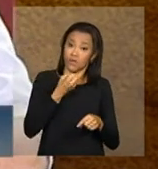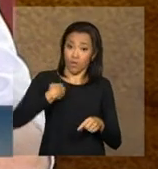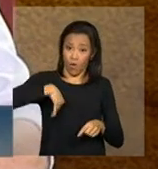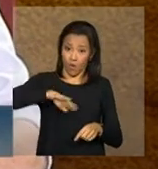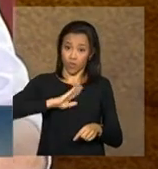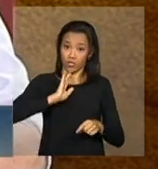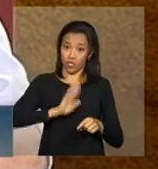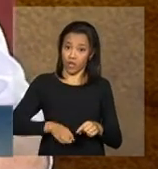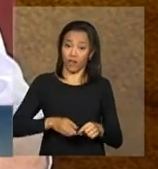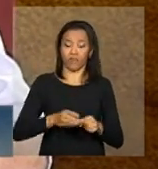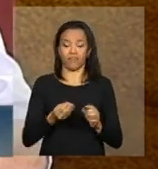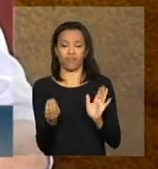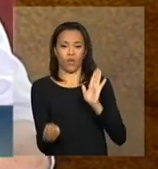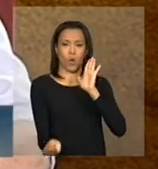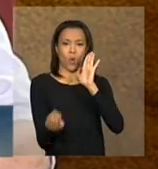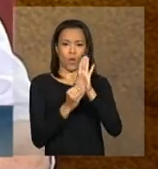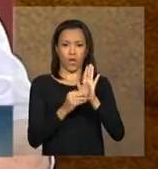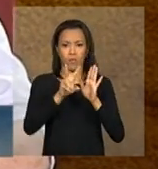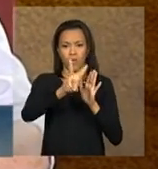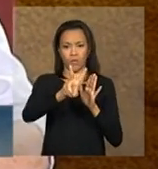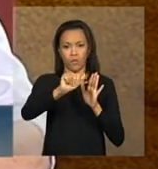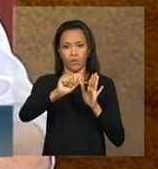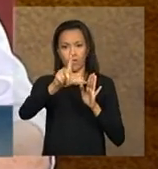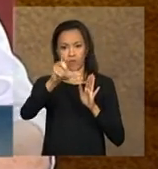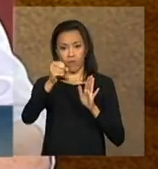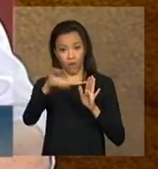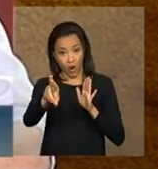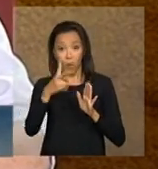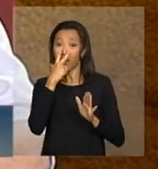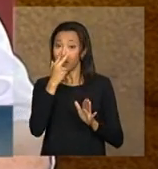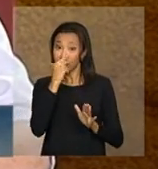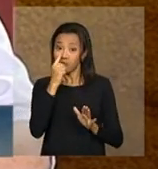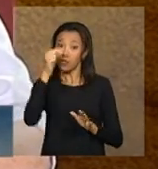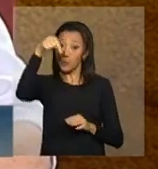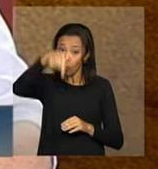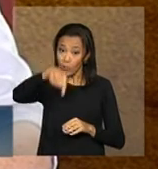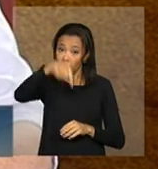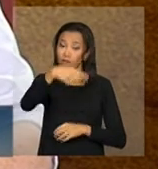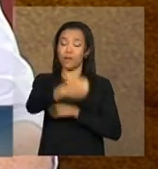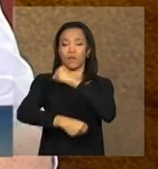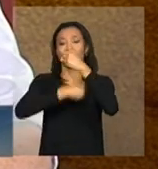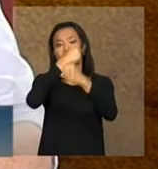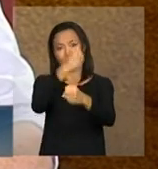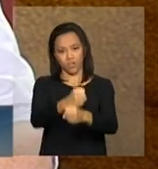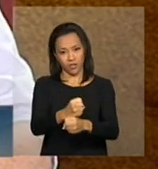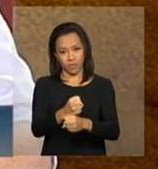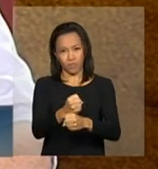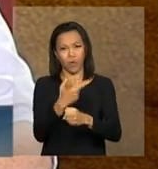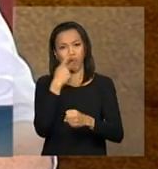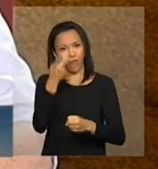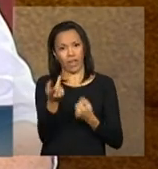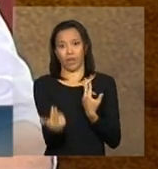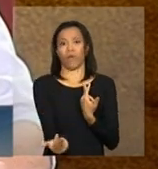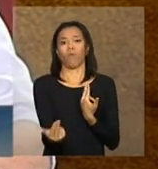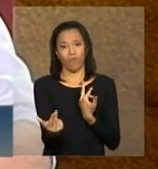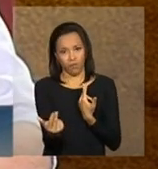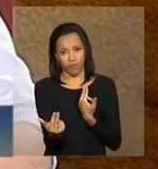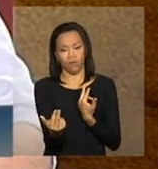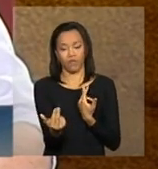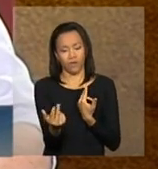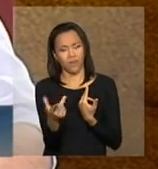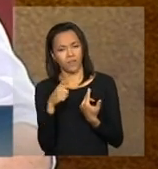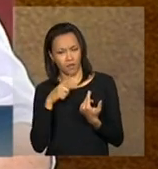distribuímos um valor muito parecido com o deste ano, né, para não dizer praticamente igual, né, com